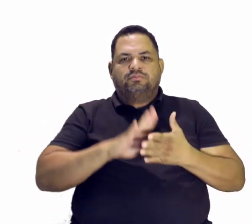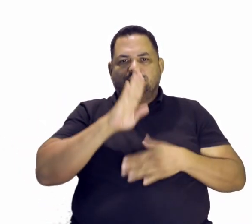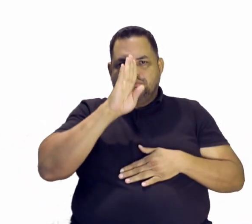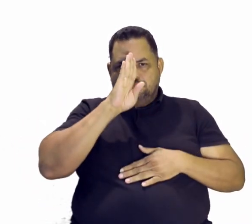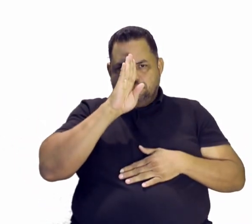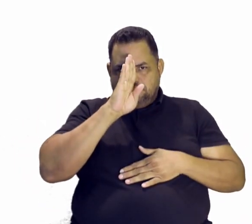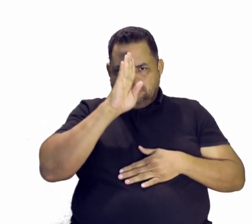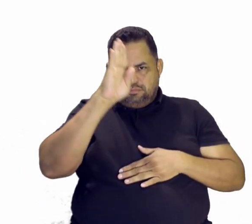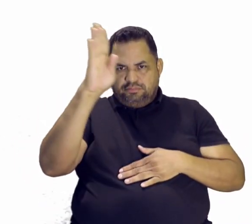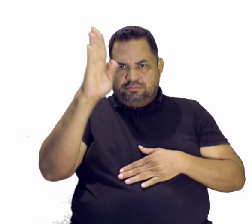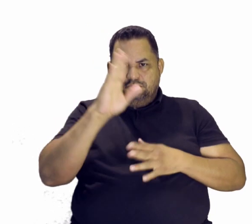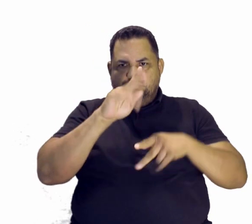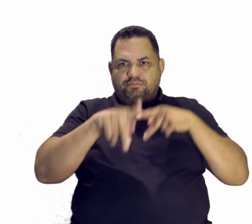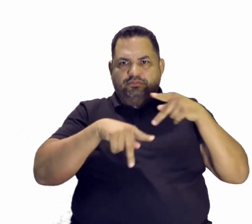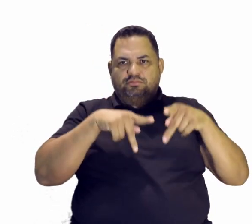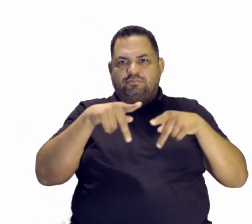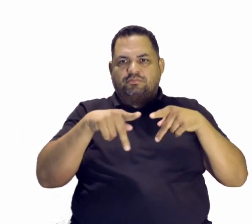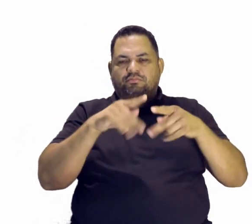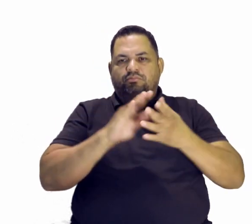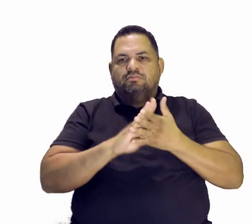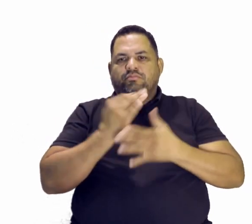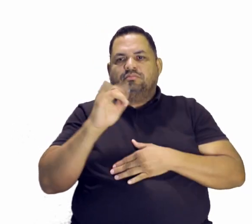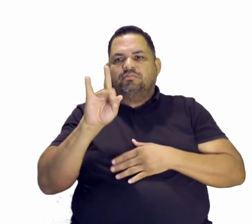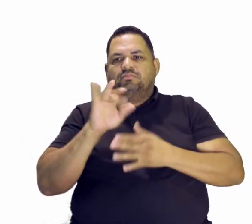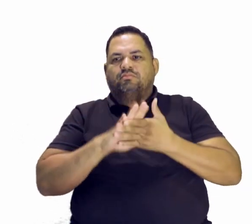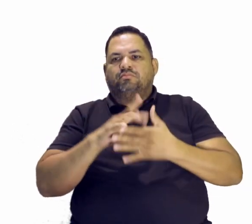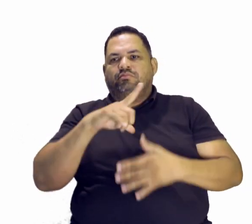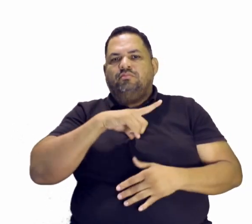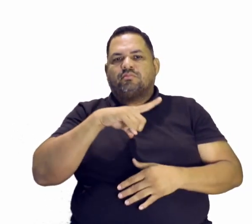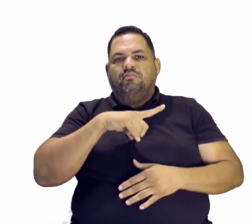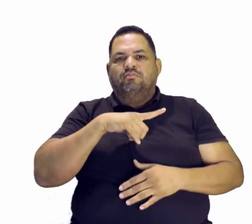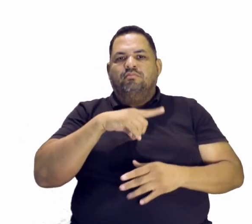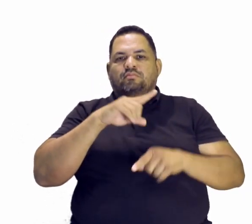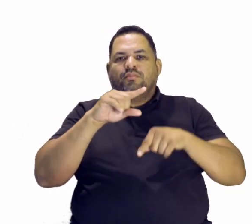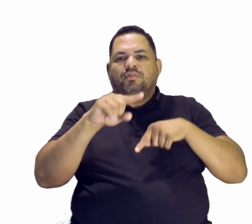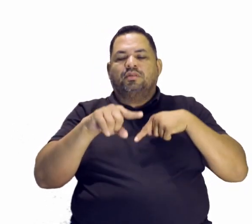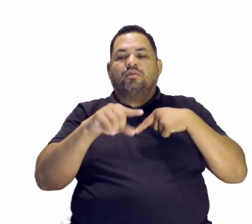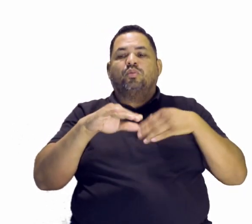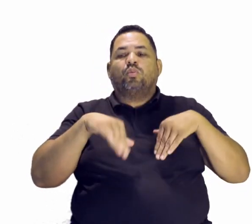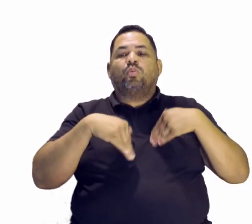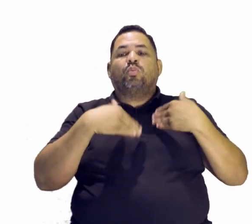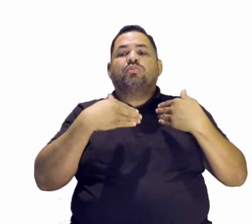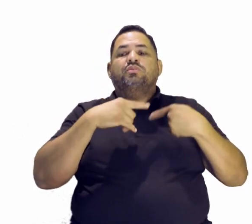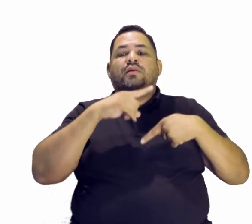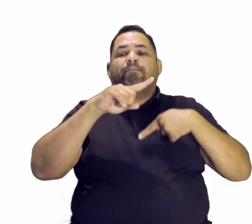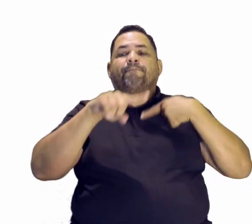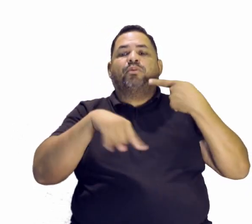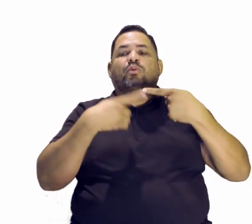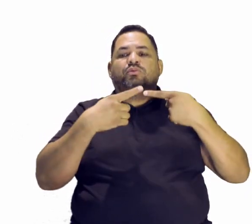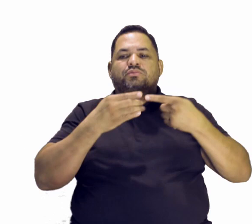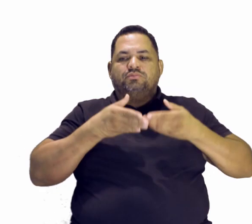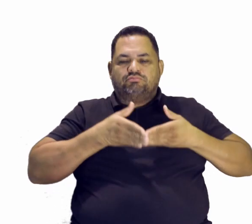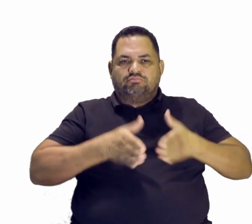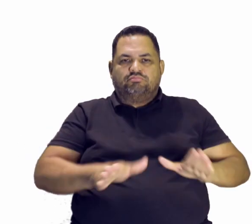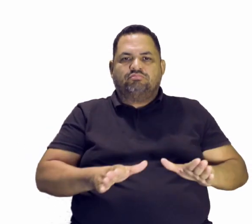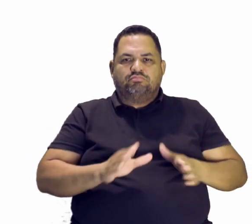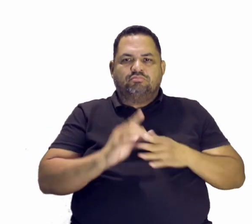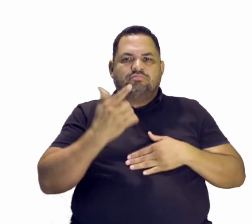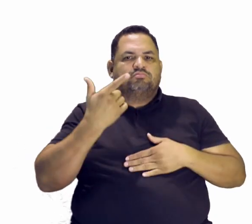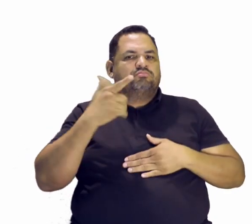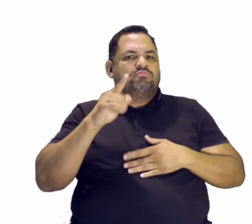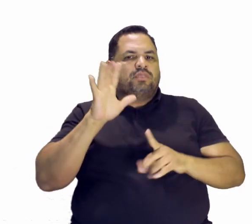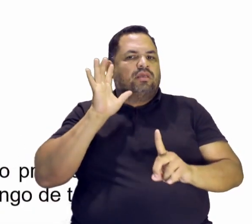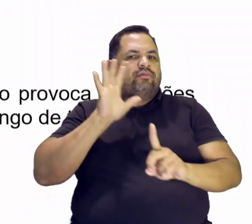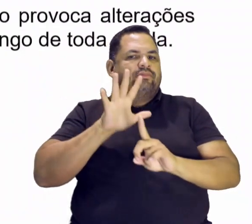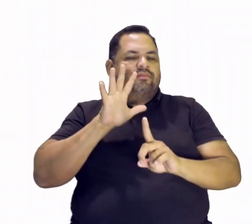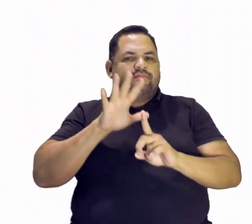do tipo 1 e do tipo 2 são estabelecidas após nosso nascimento. Então, isso aqui não tem como eu interferir,